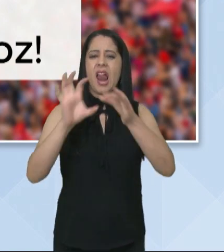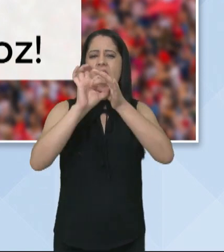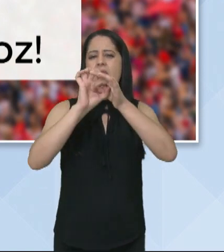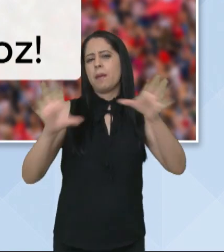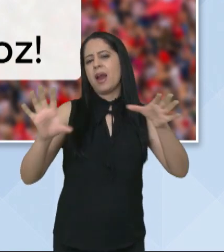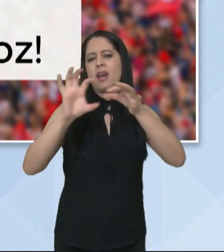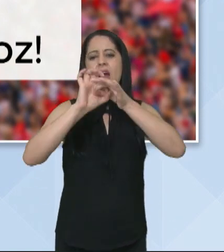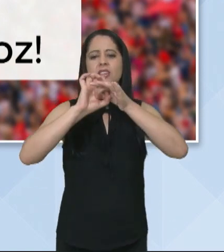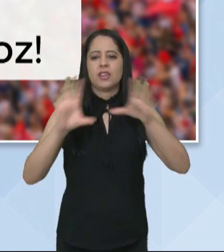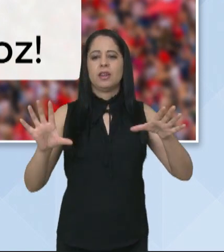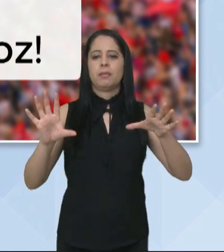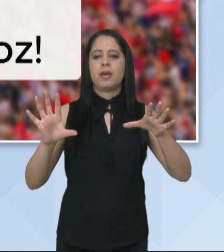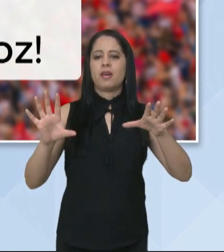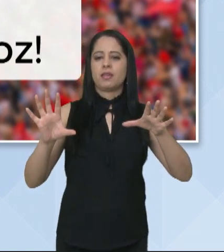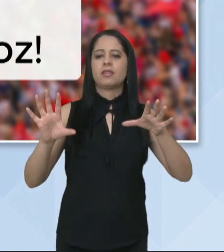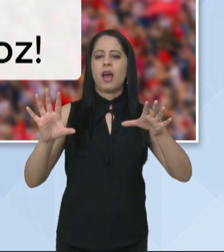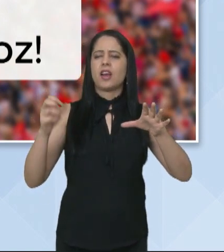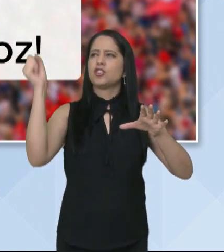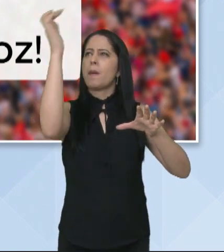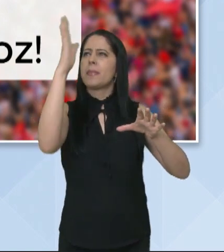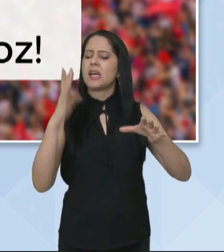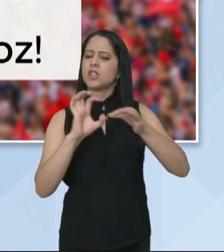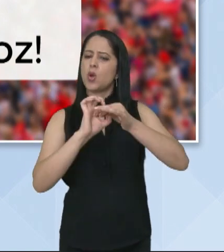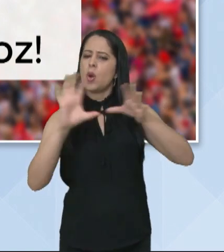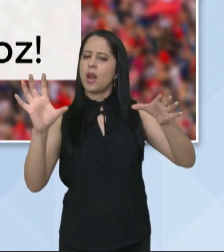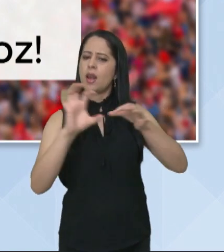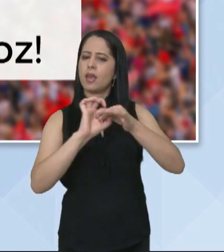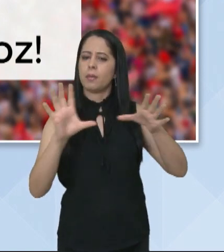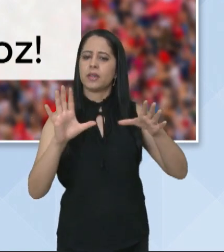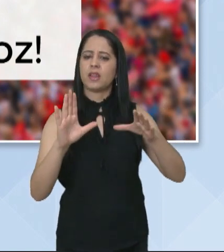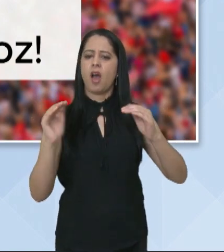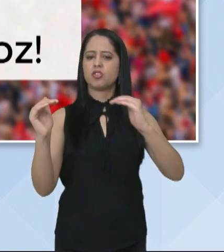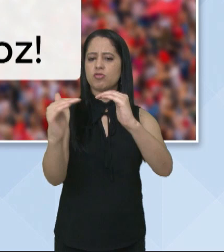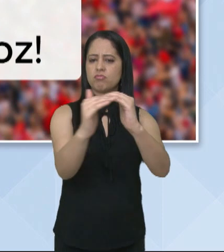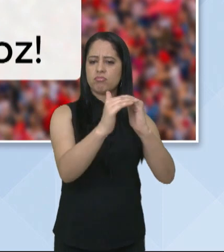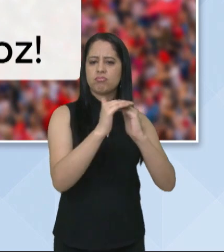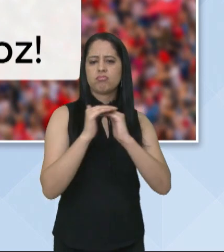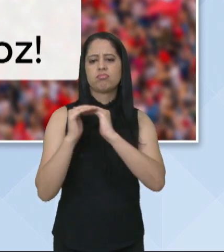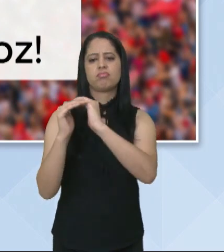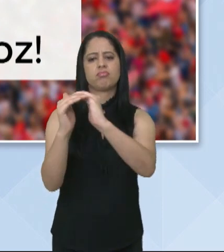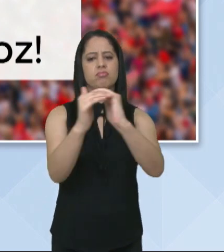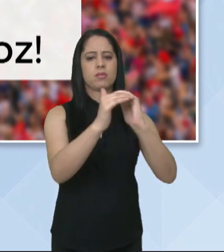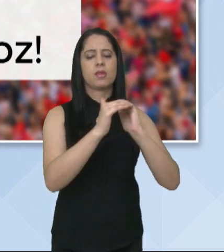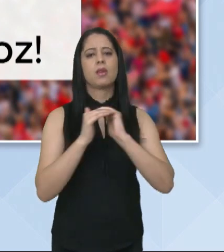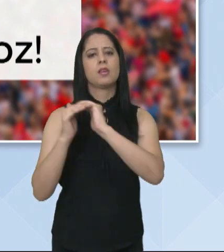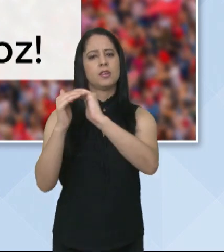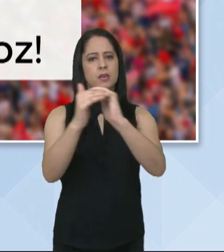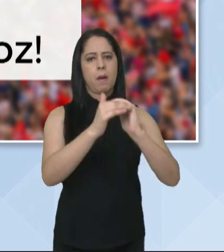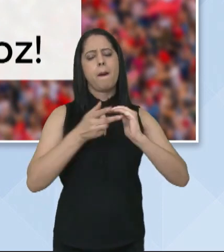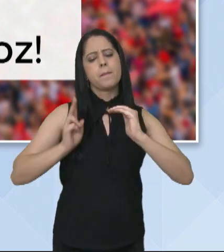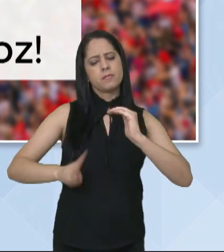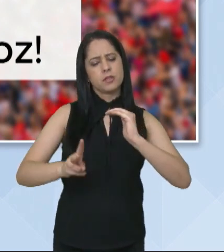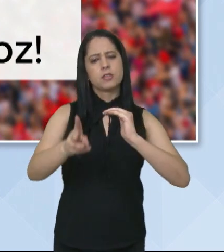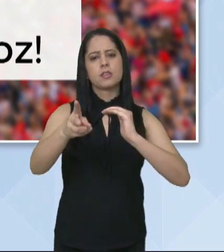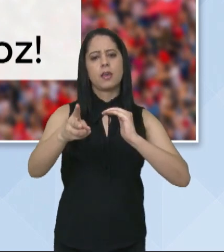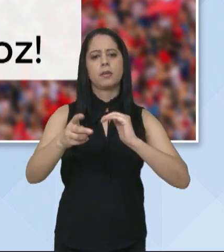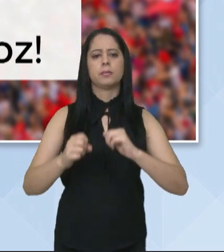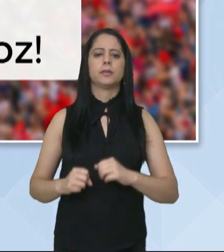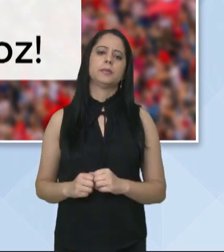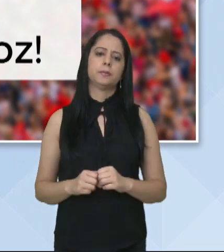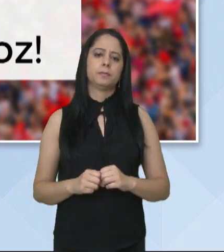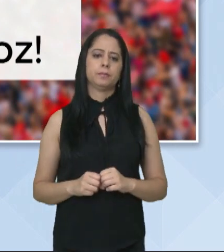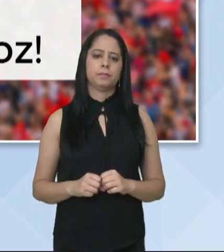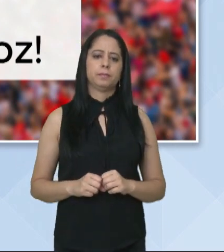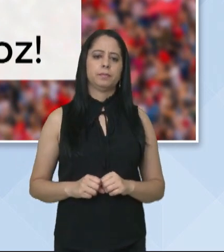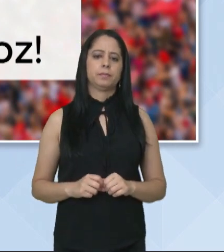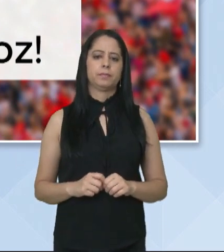Liberdade, liberdade, abre as asas sobre nós, e que a voz da igualdade seja sempre